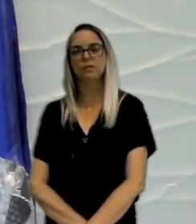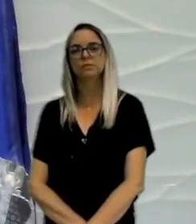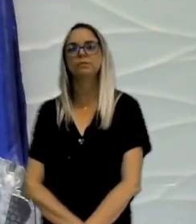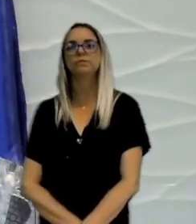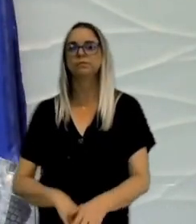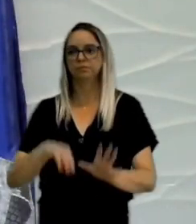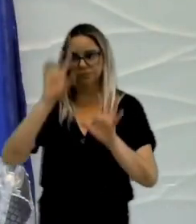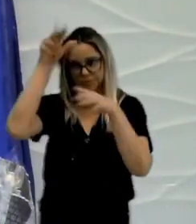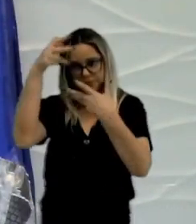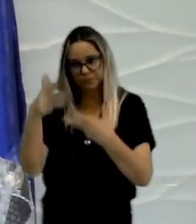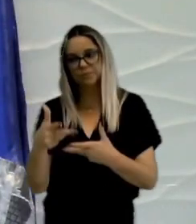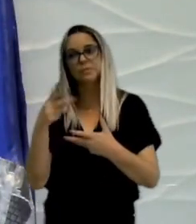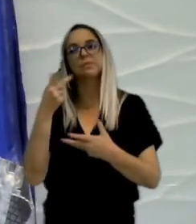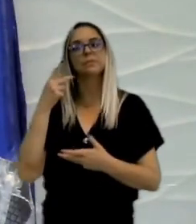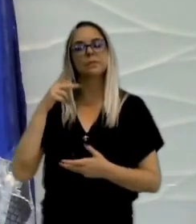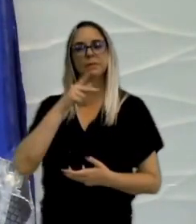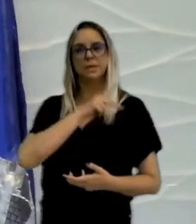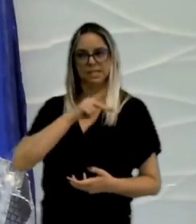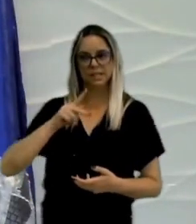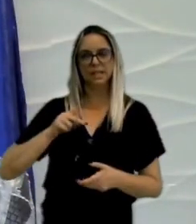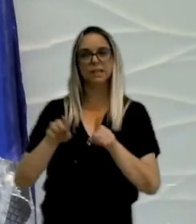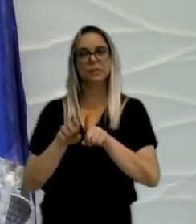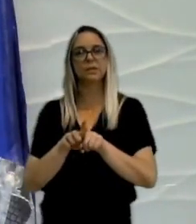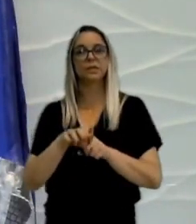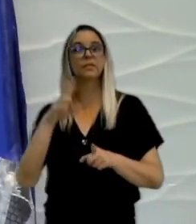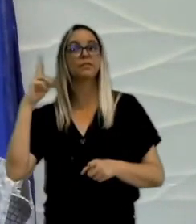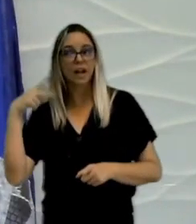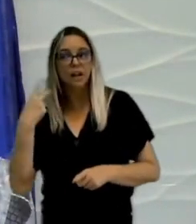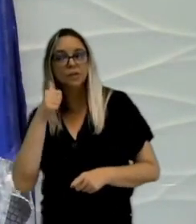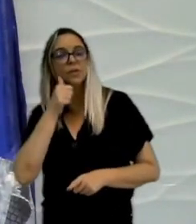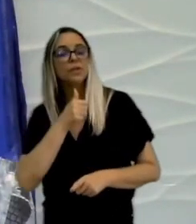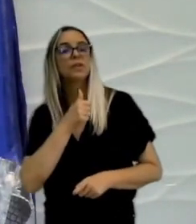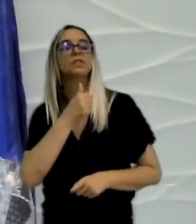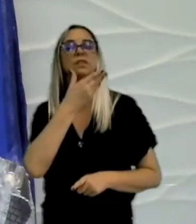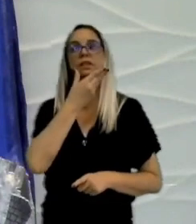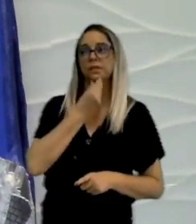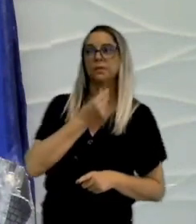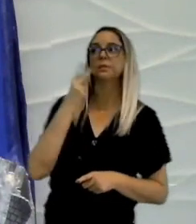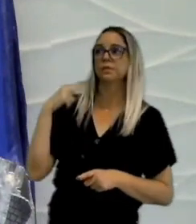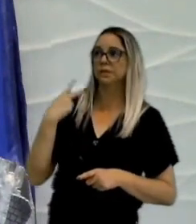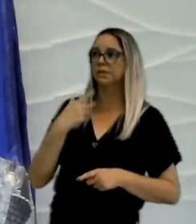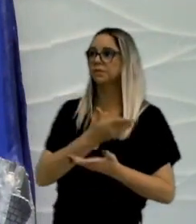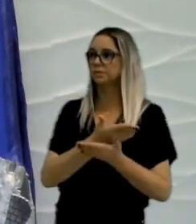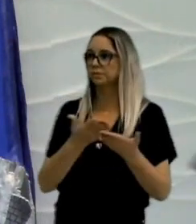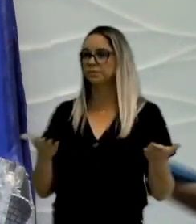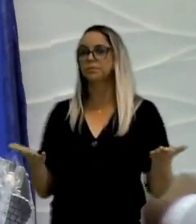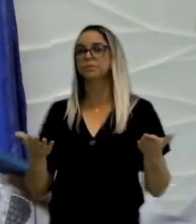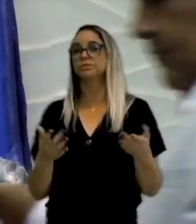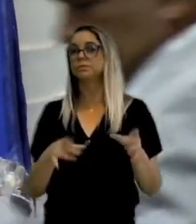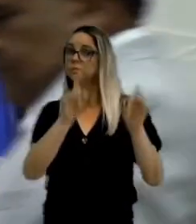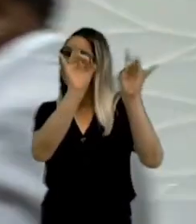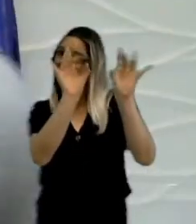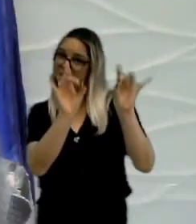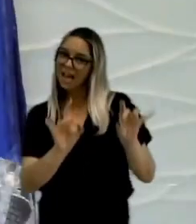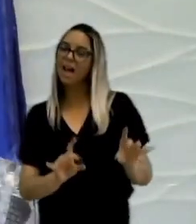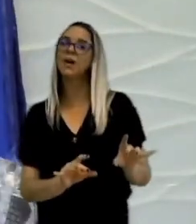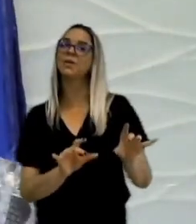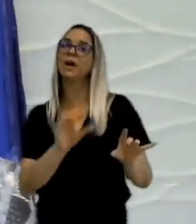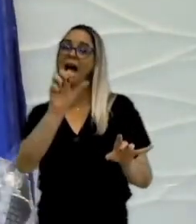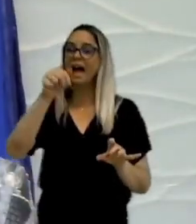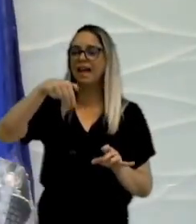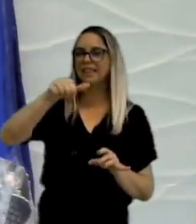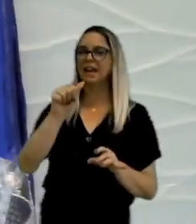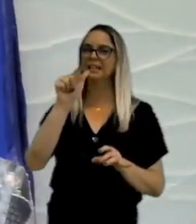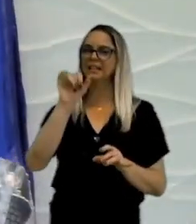Quero saudar o senhor presidente, a senhora vereadora, senhores vereadores. Saudar de forma especial Ana